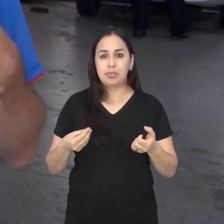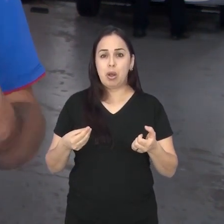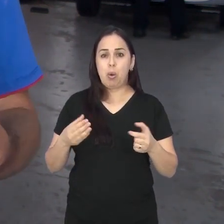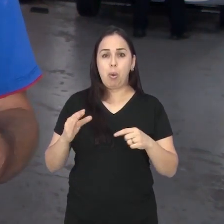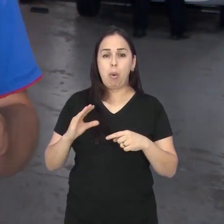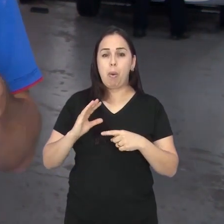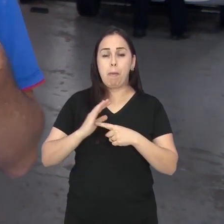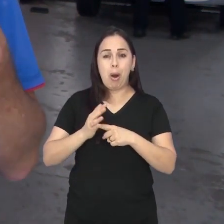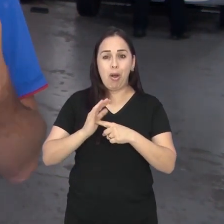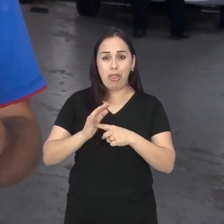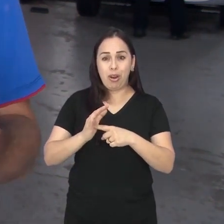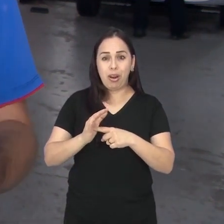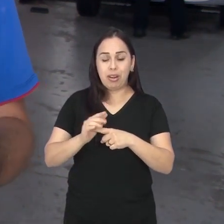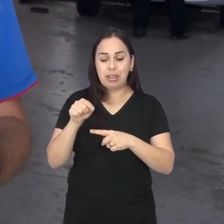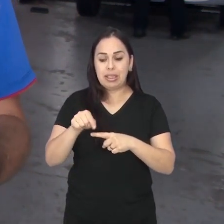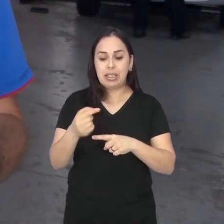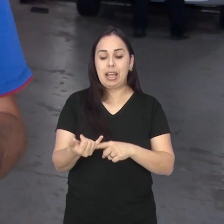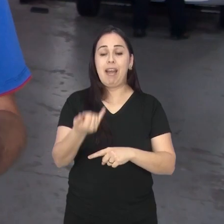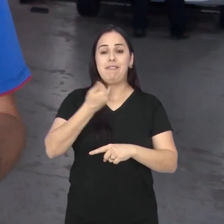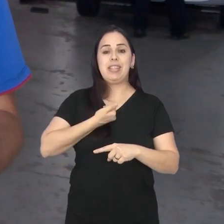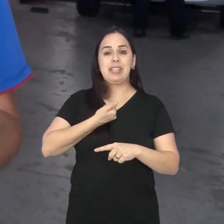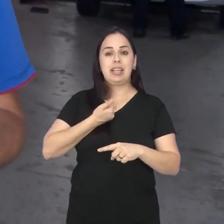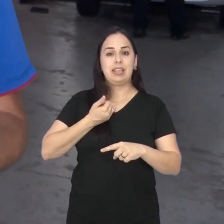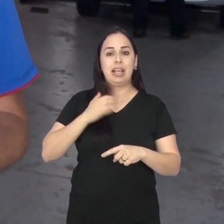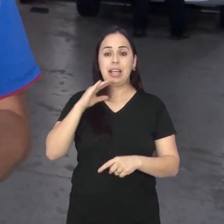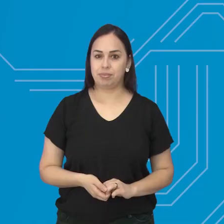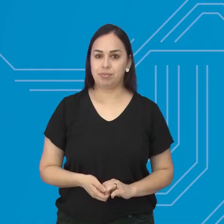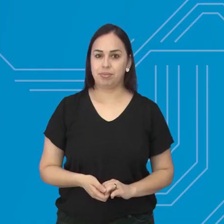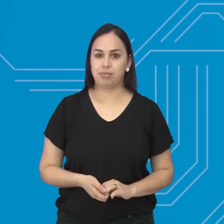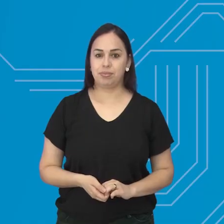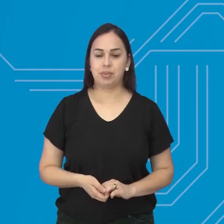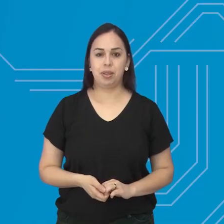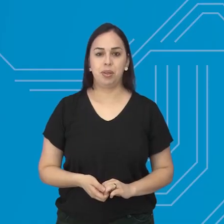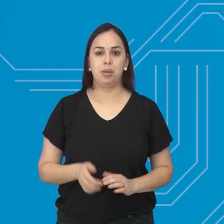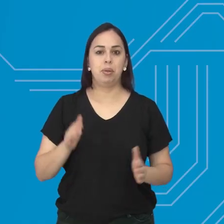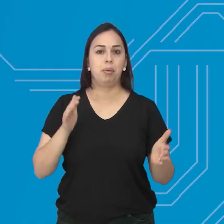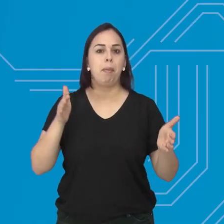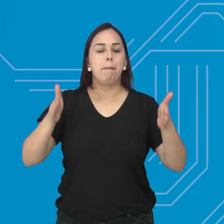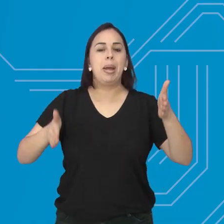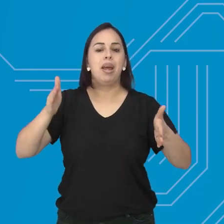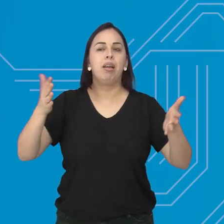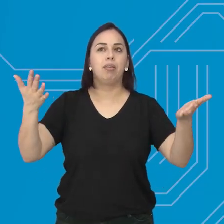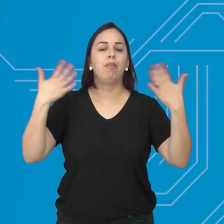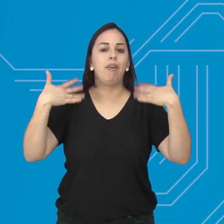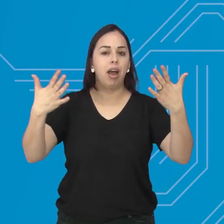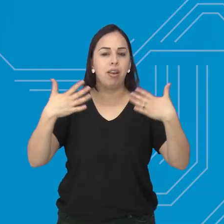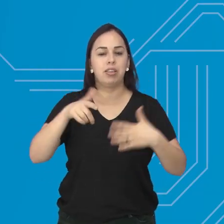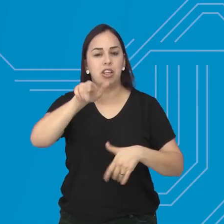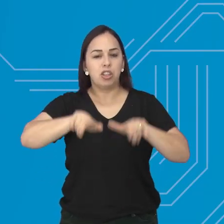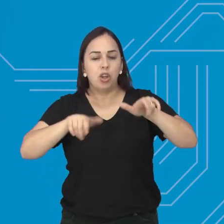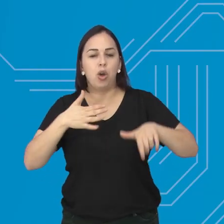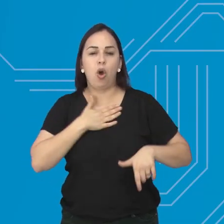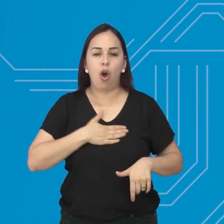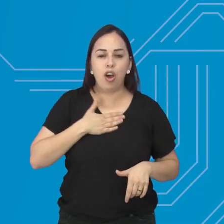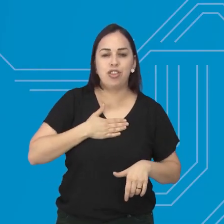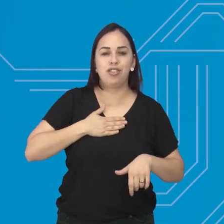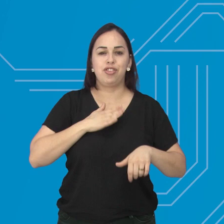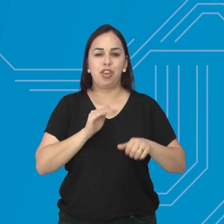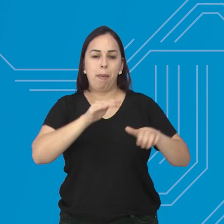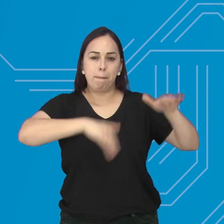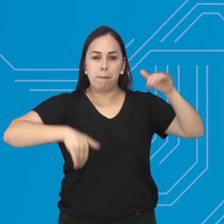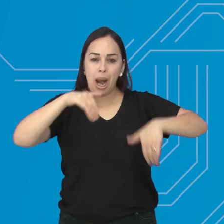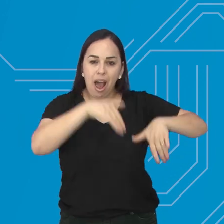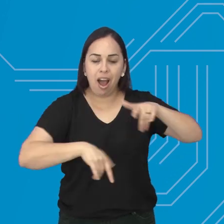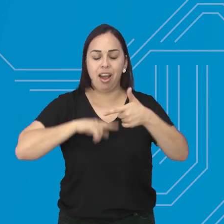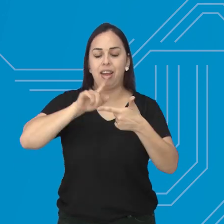uma grande ação para preservar a segurança das pessoas que ali têm. Estamos no auge do verão e quem não gosta de uma praia, cachoeira